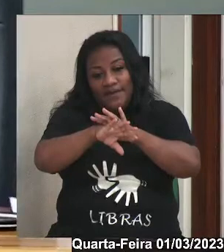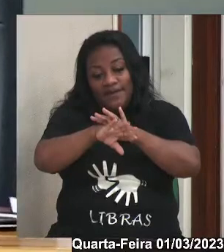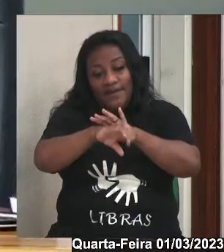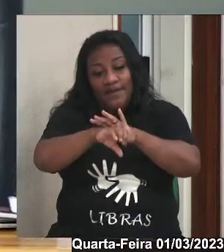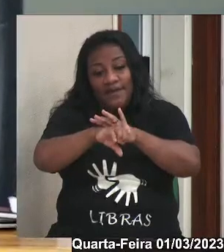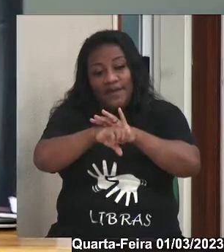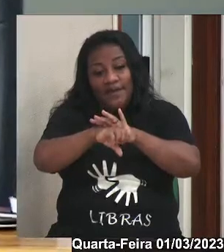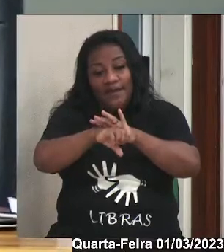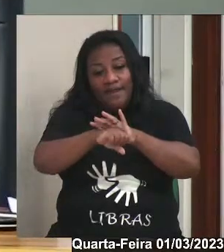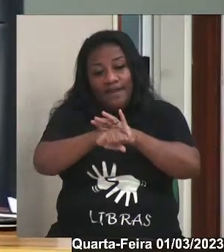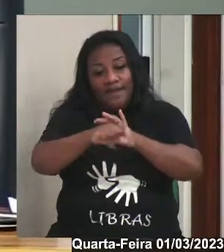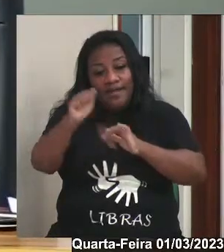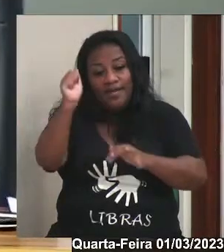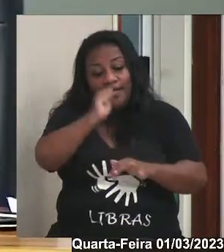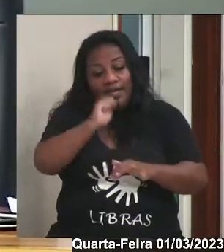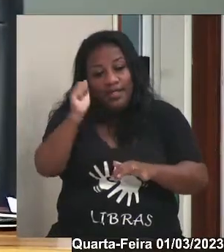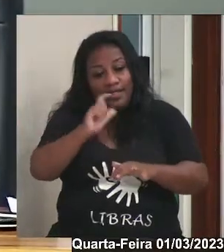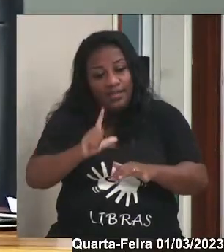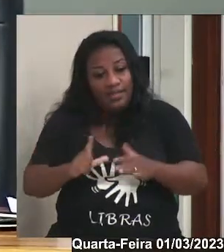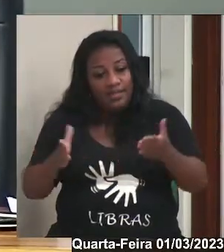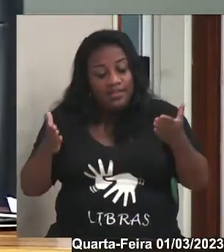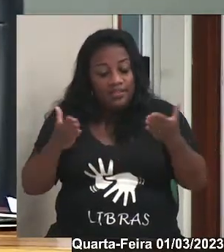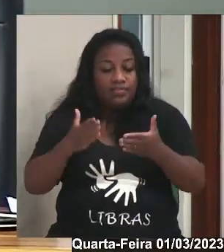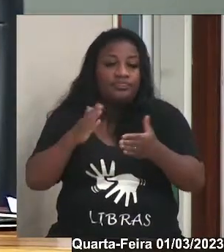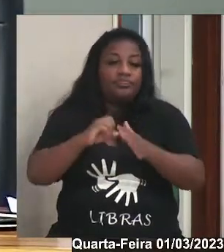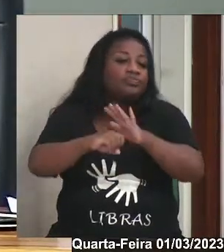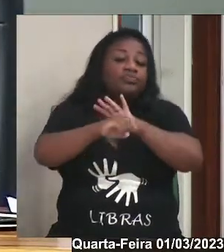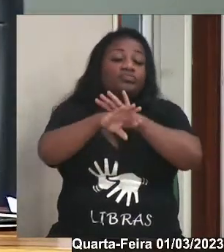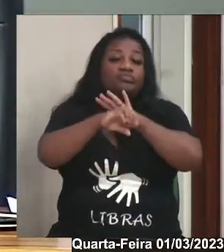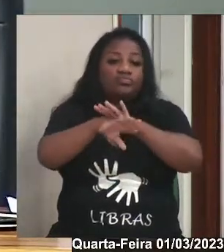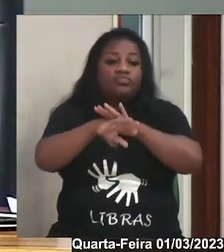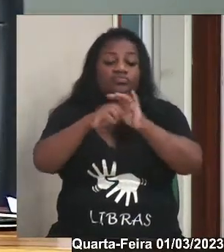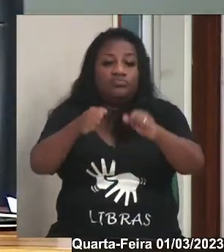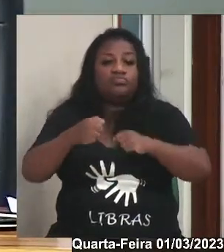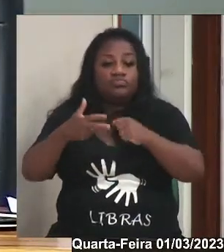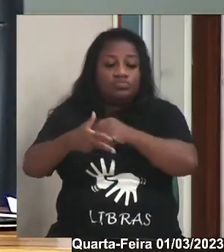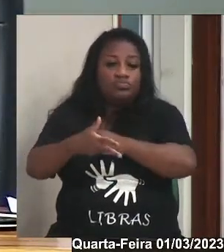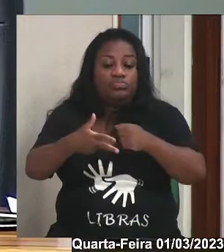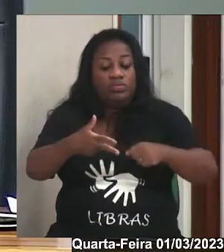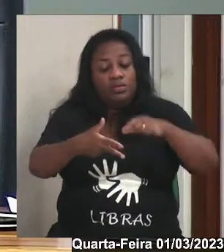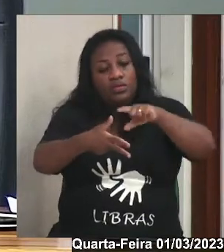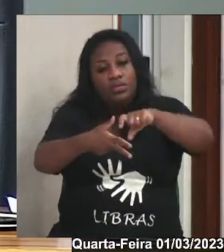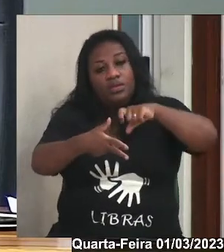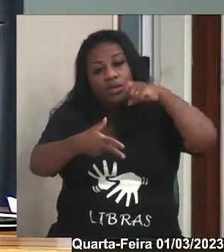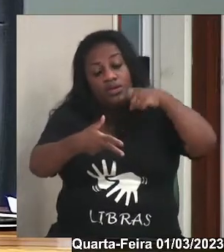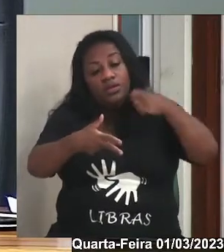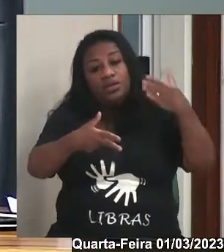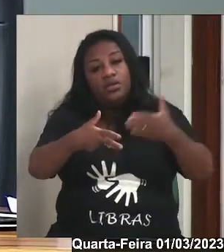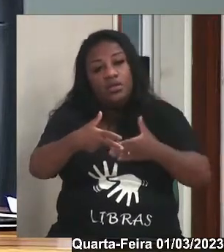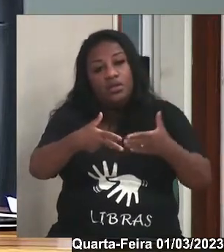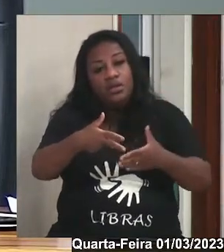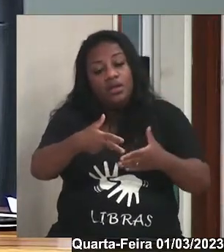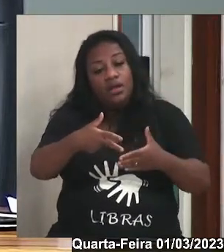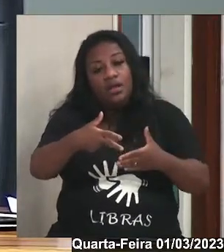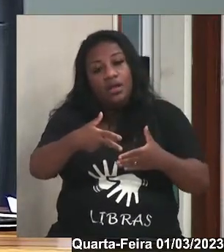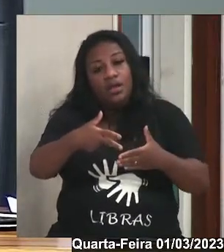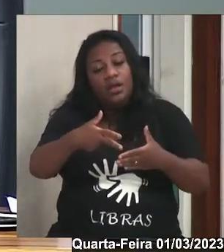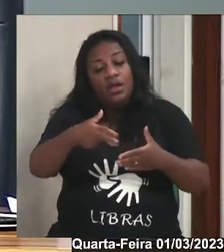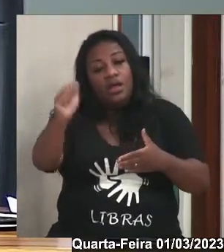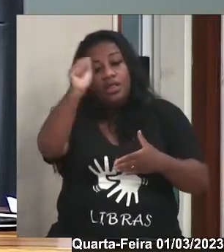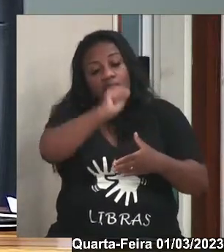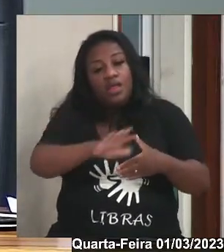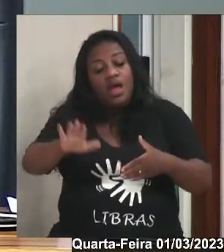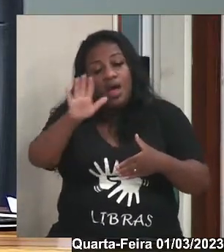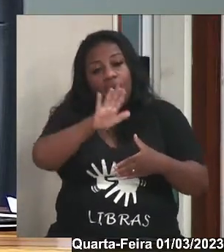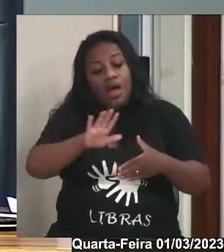indicação autoria do vereador Adalto Batista. Indicação número 30/2023. Indica ao chefe do Poder Executivo Municipal a disponibilidade de parte da